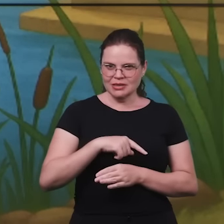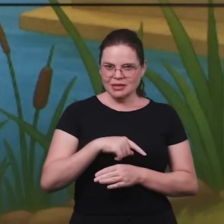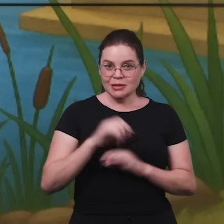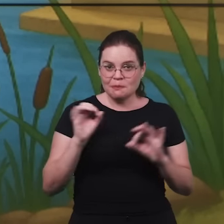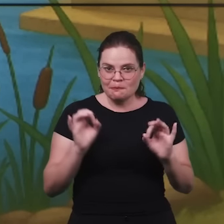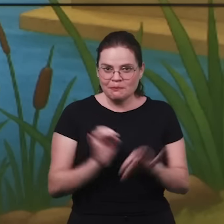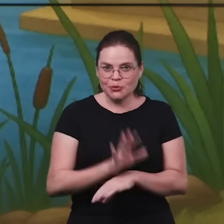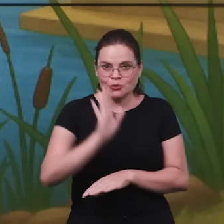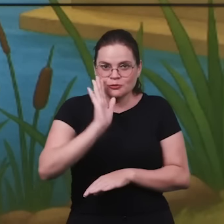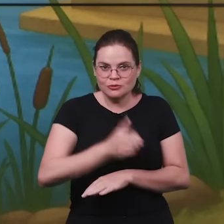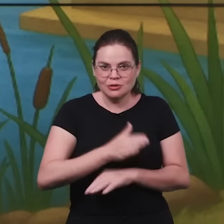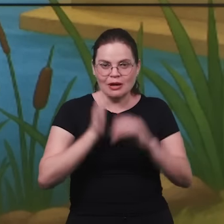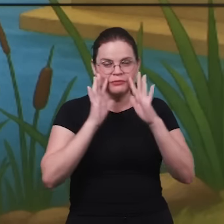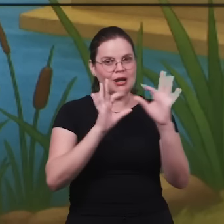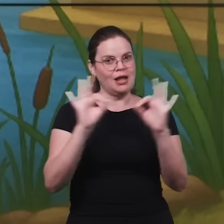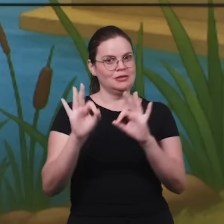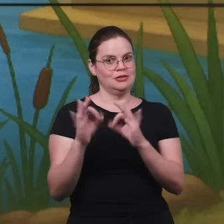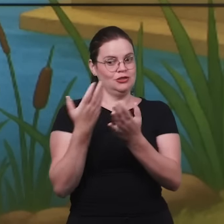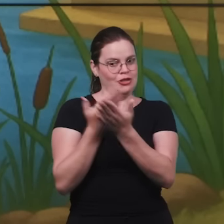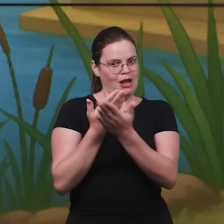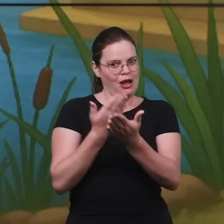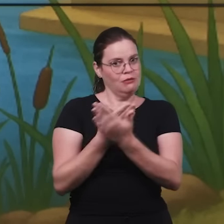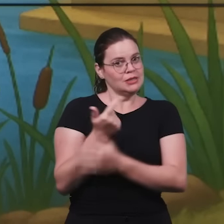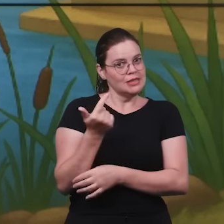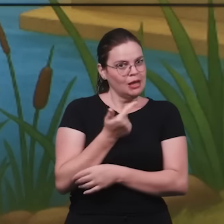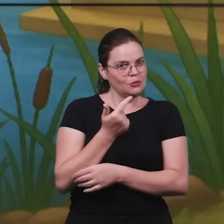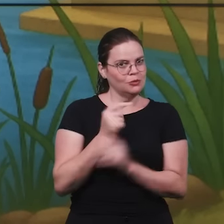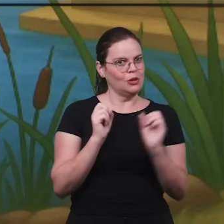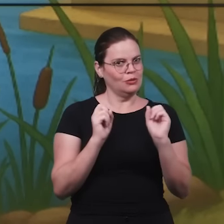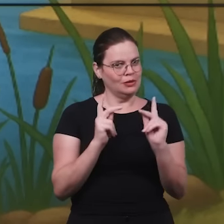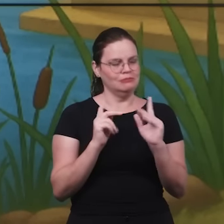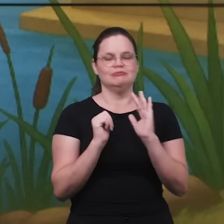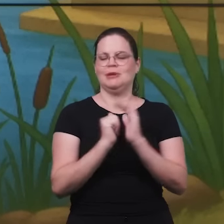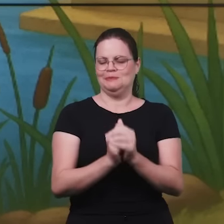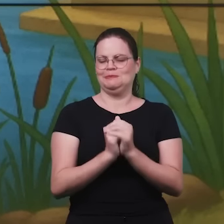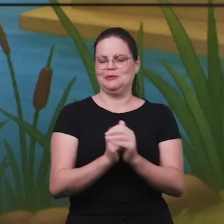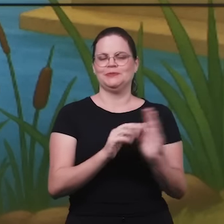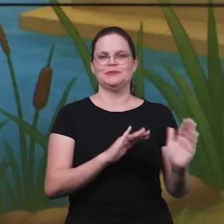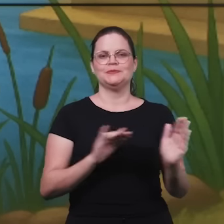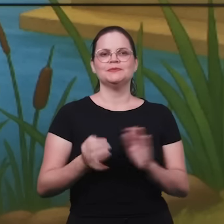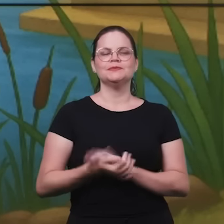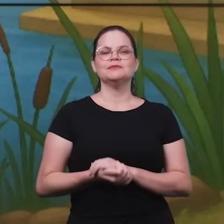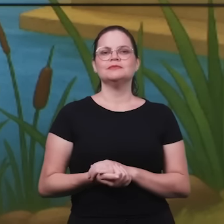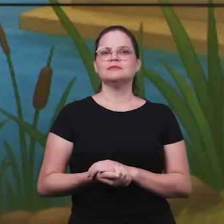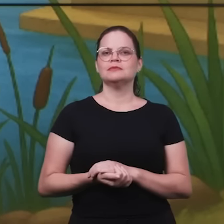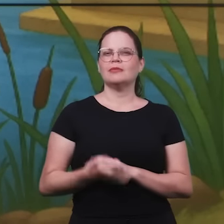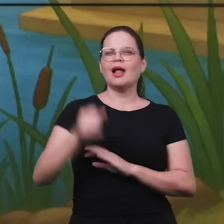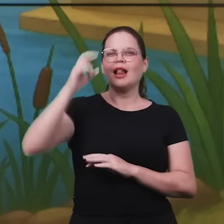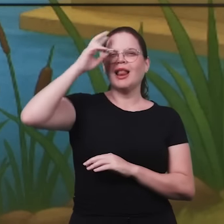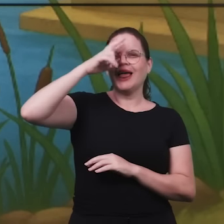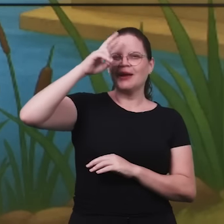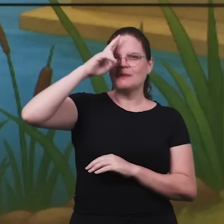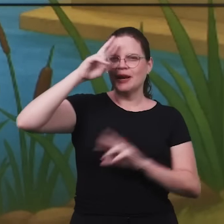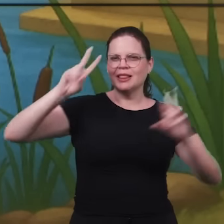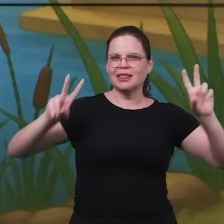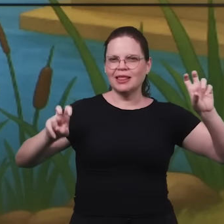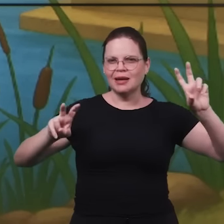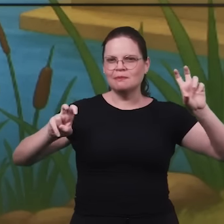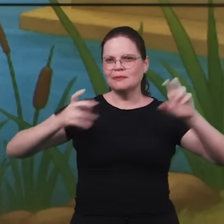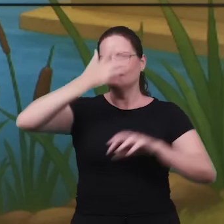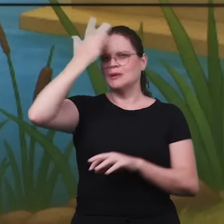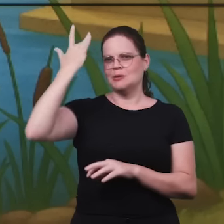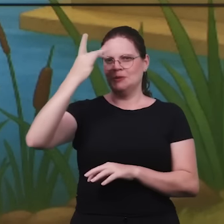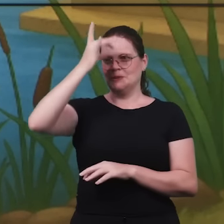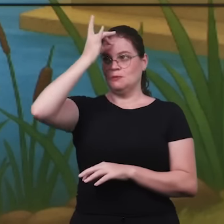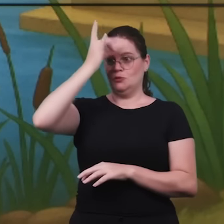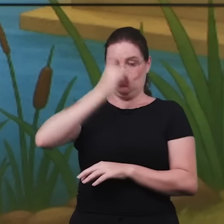aula? Amém! Olhem só, como eu disse, o tema do nosso seminário é o Espírito do Senhor vem